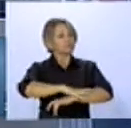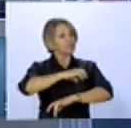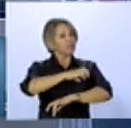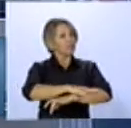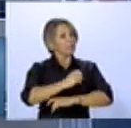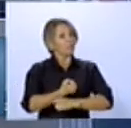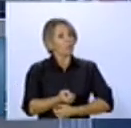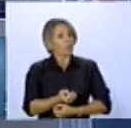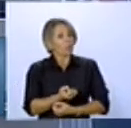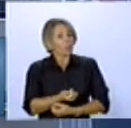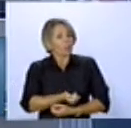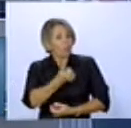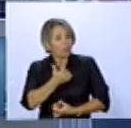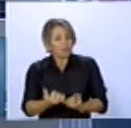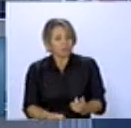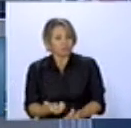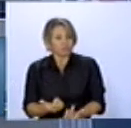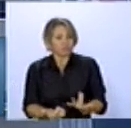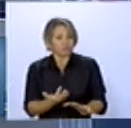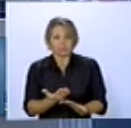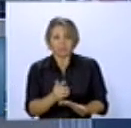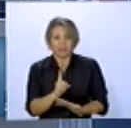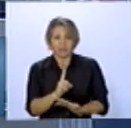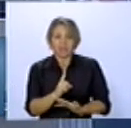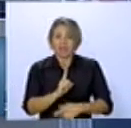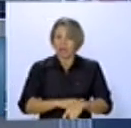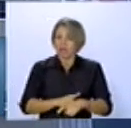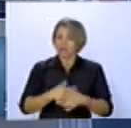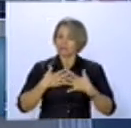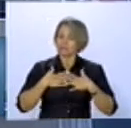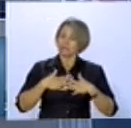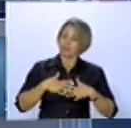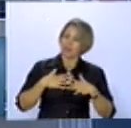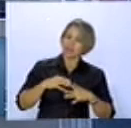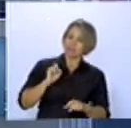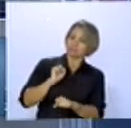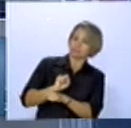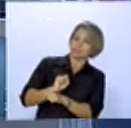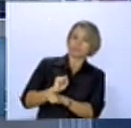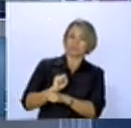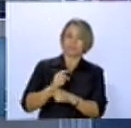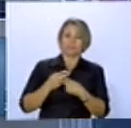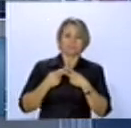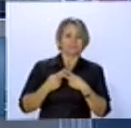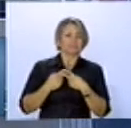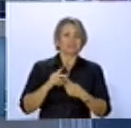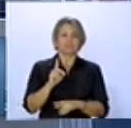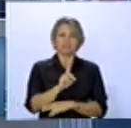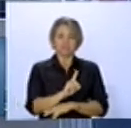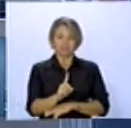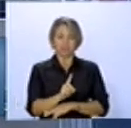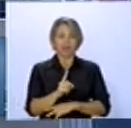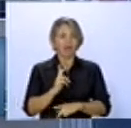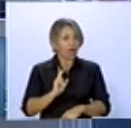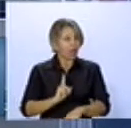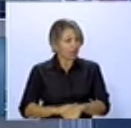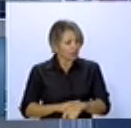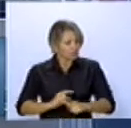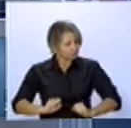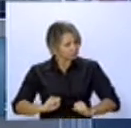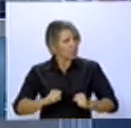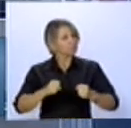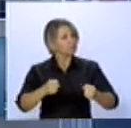portanto a hora não é de mansidão de inércia de passividade a hora de ousadia